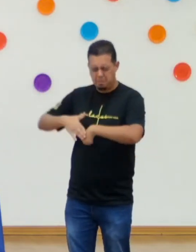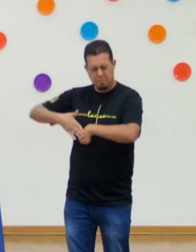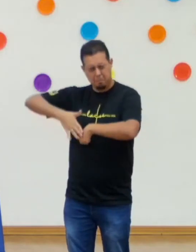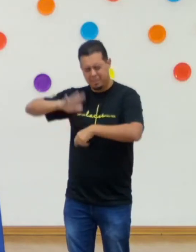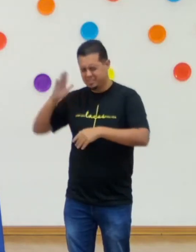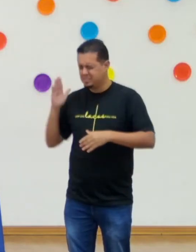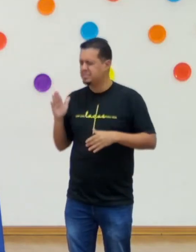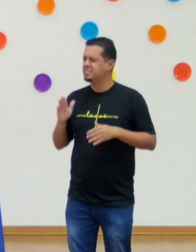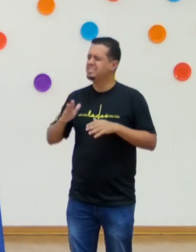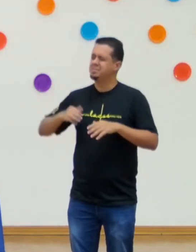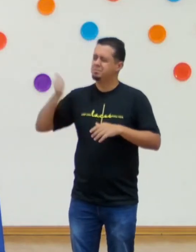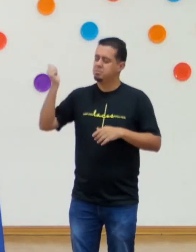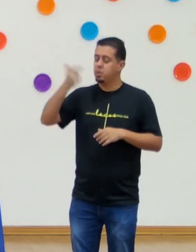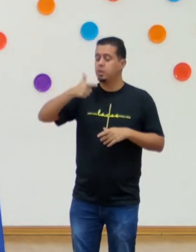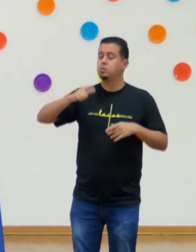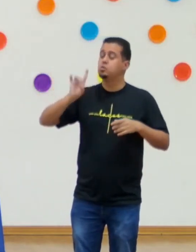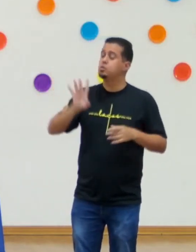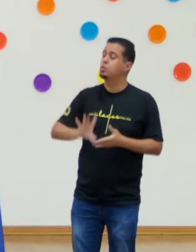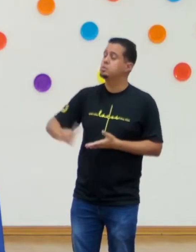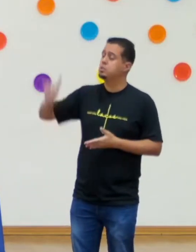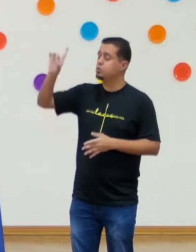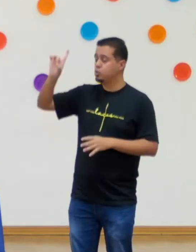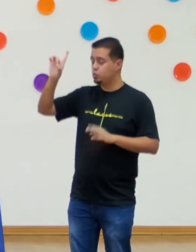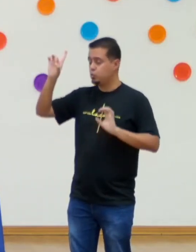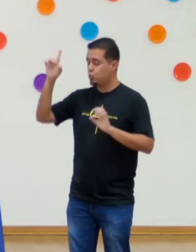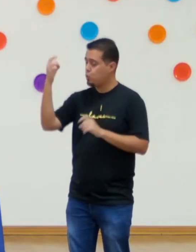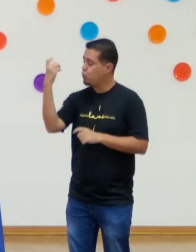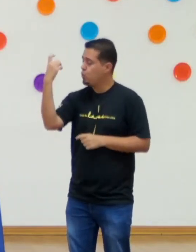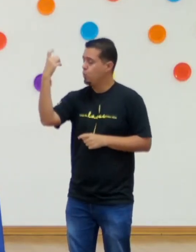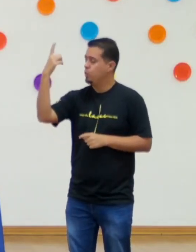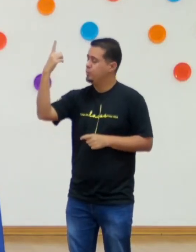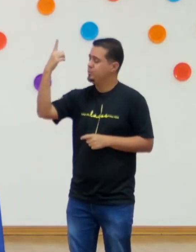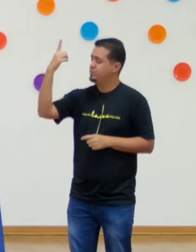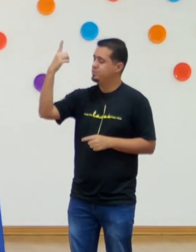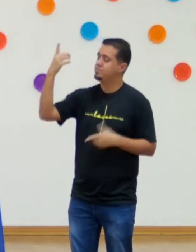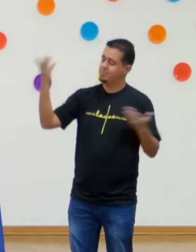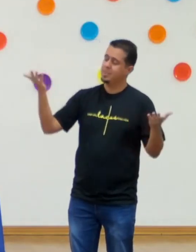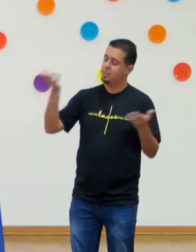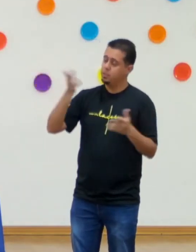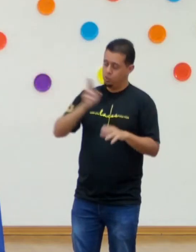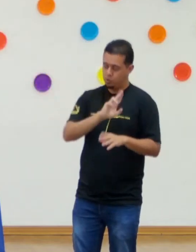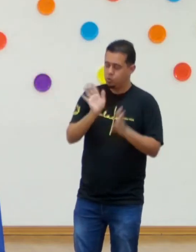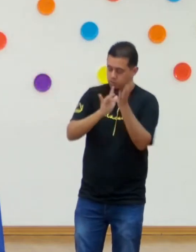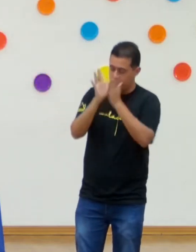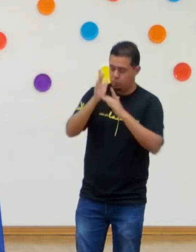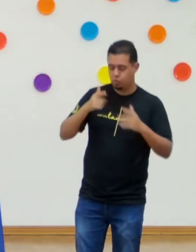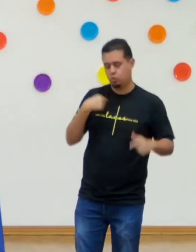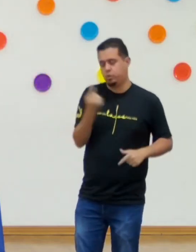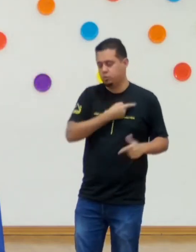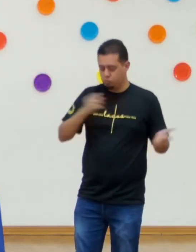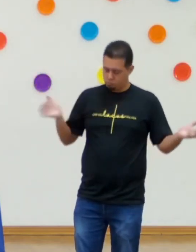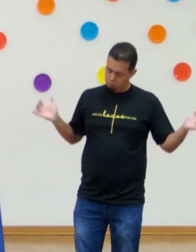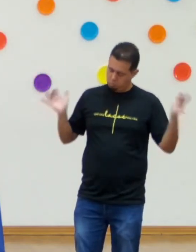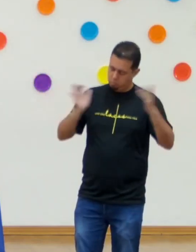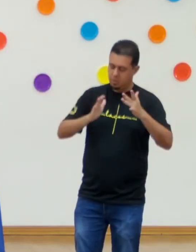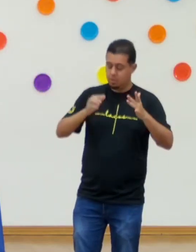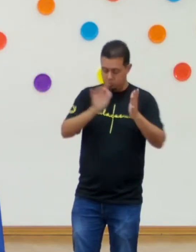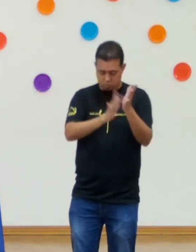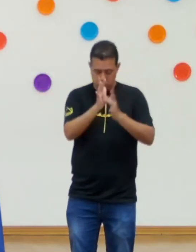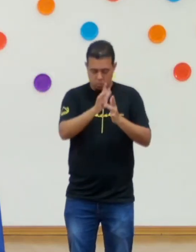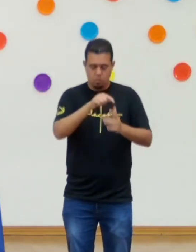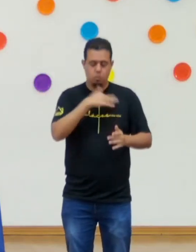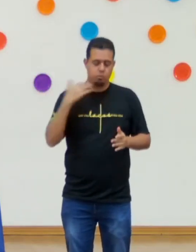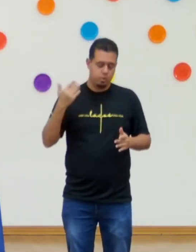Deus. E por isso nós nos reunimos no nome do Teu Filho Jesus, que morreu, mas ressuscitou,